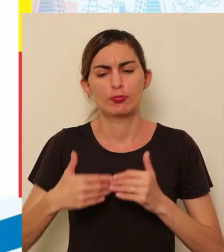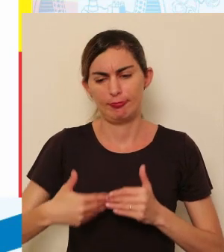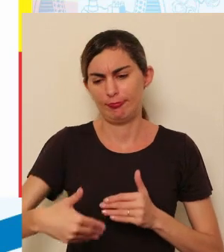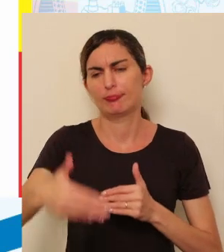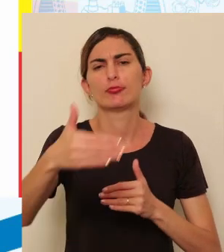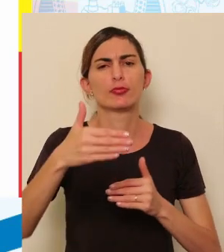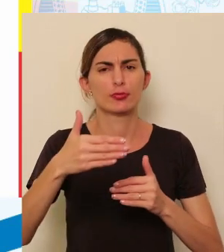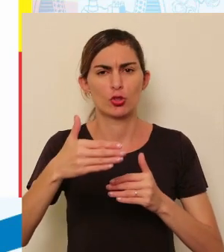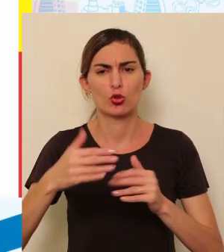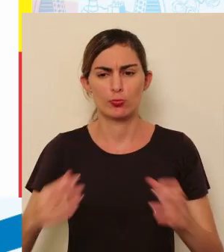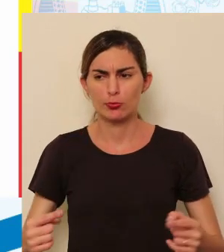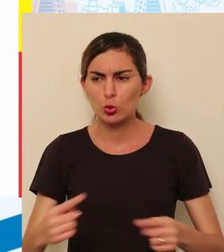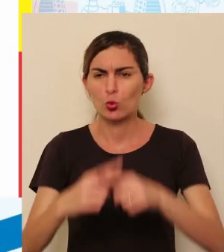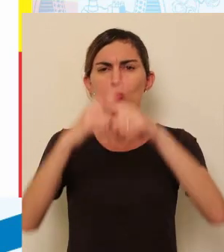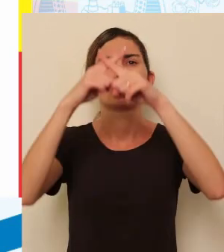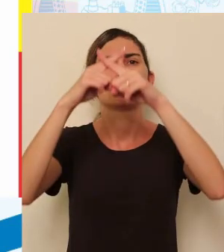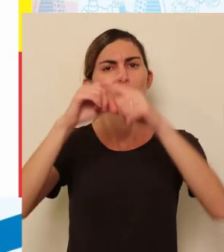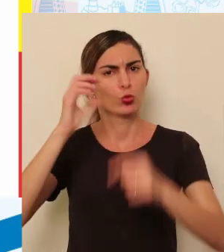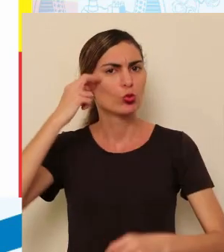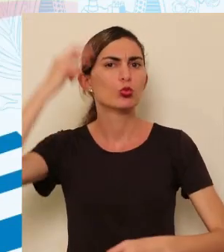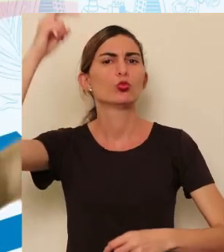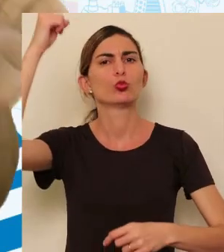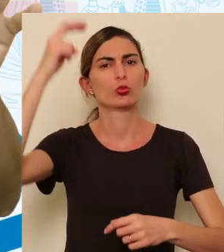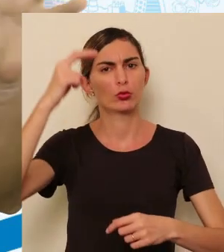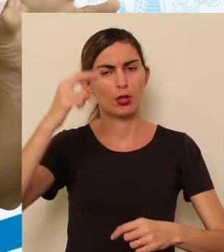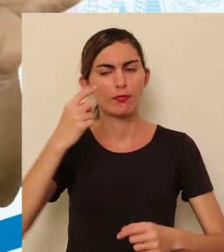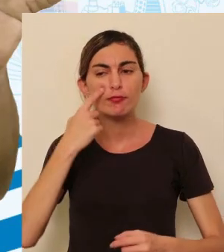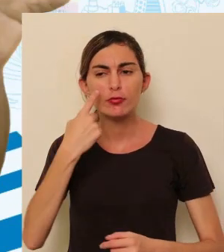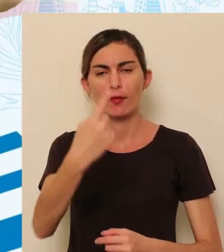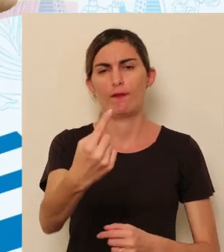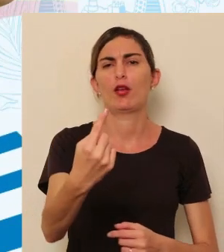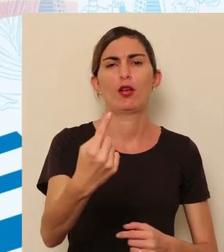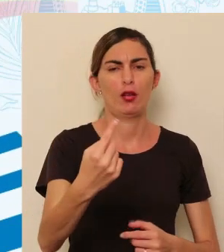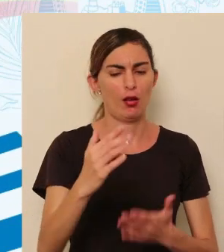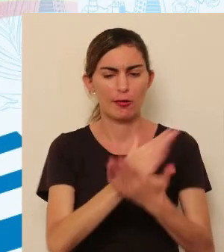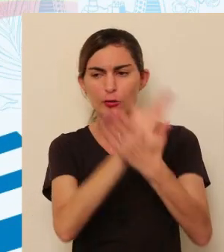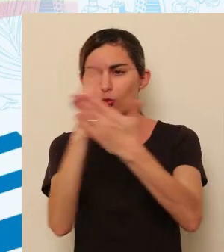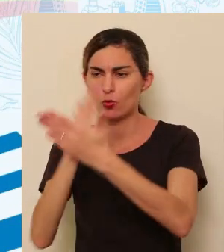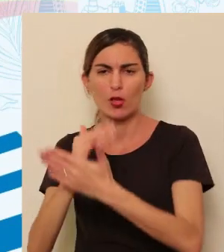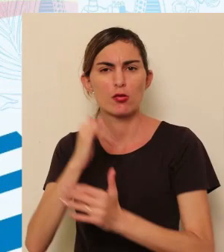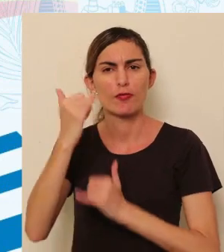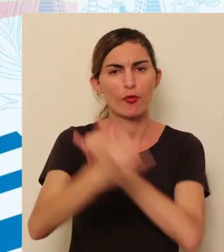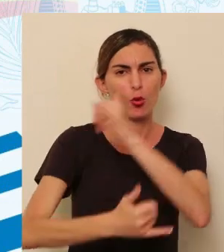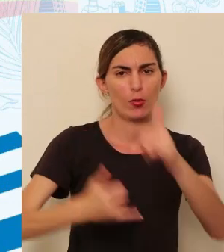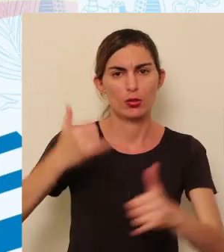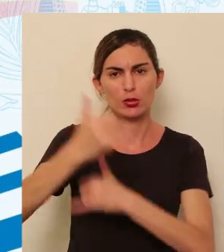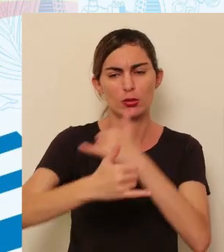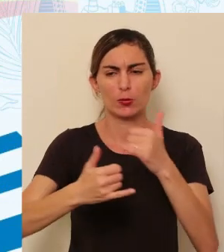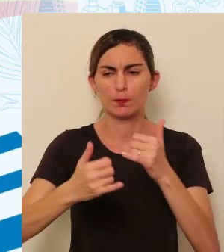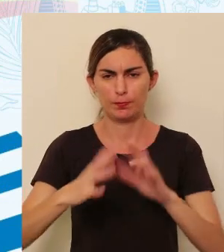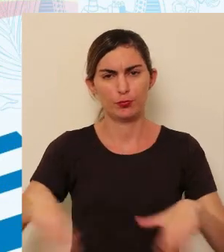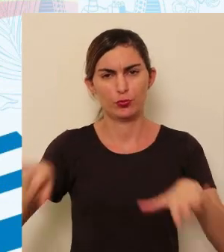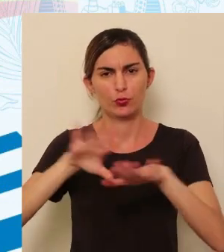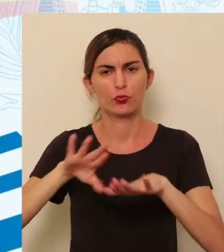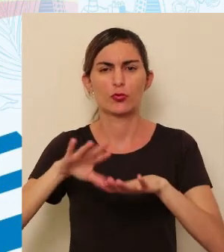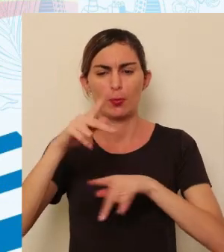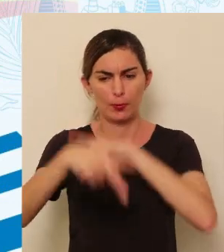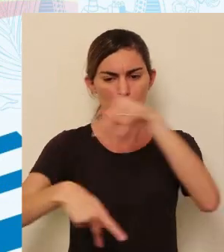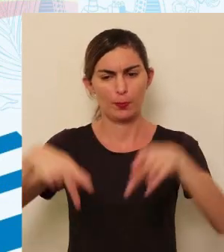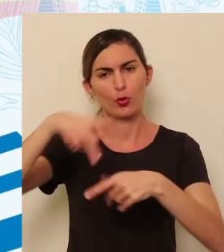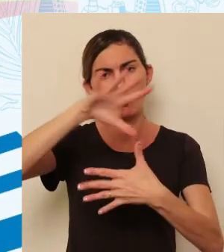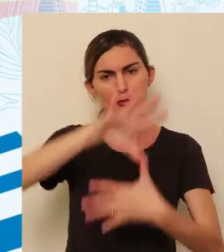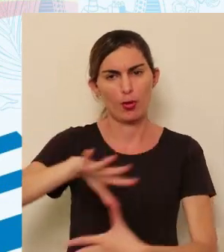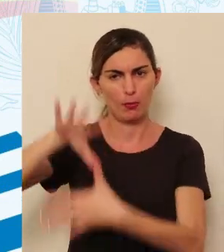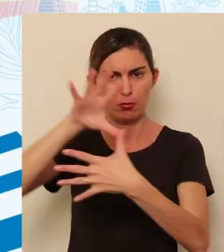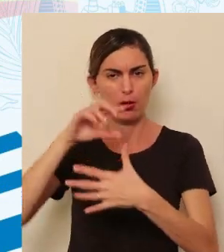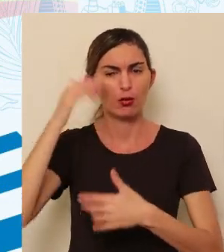assim, se deu um grande choque cultural. Então vejamos aqui algumas informações mais gerais sobre esses